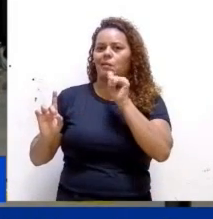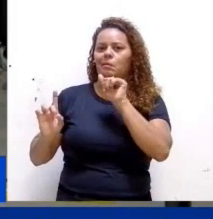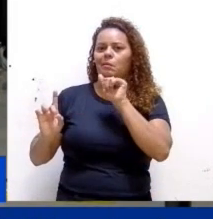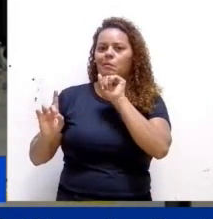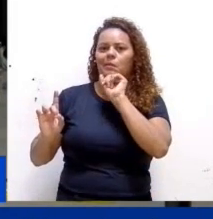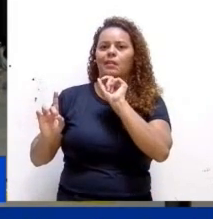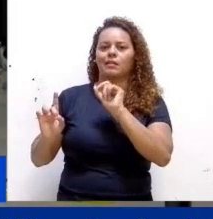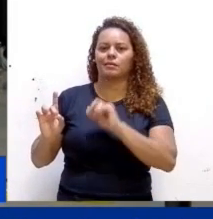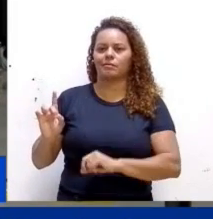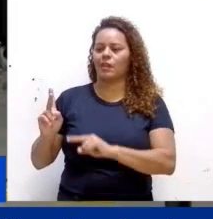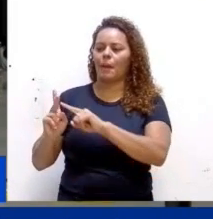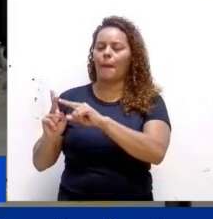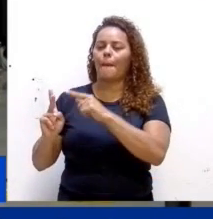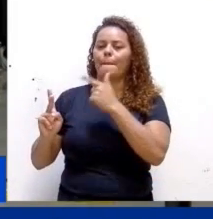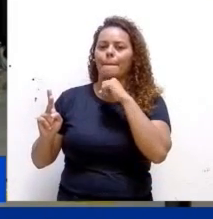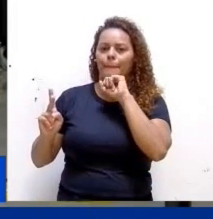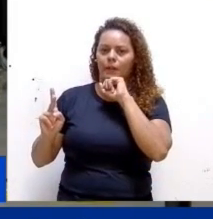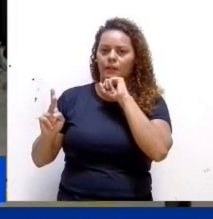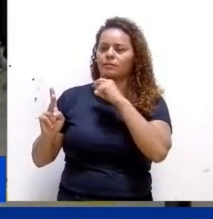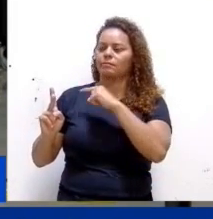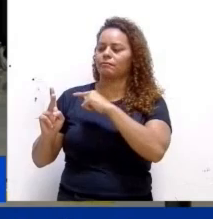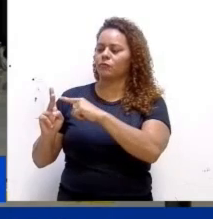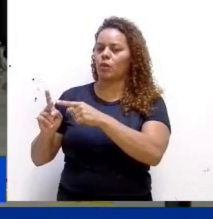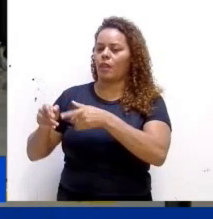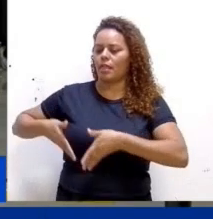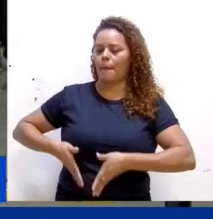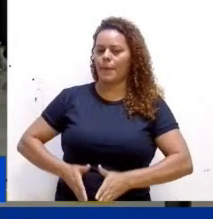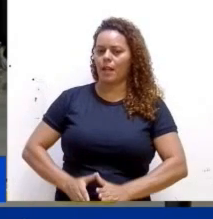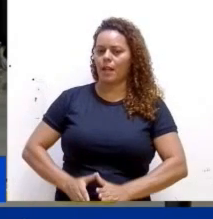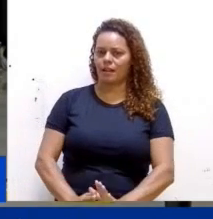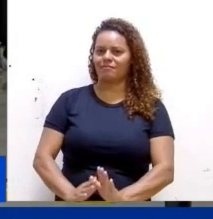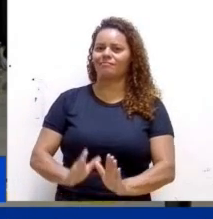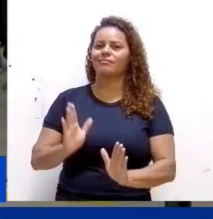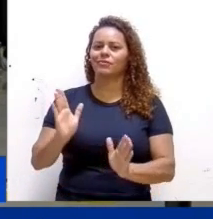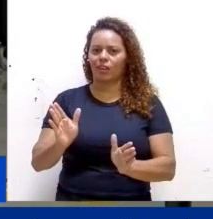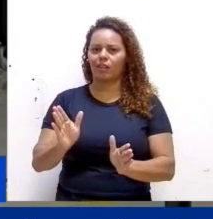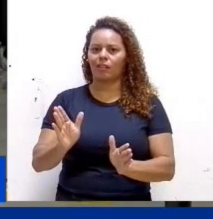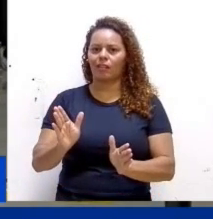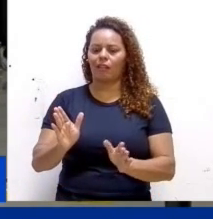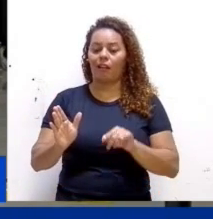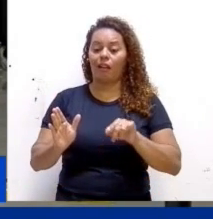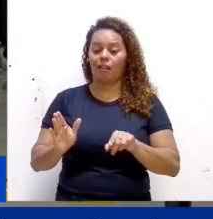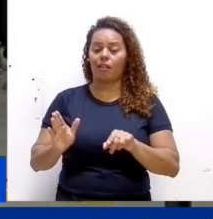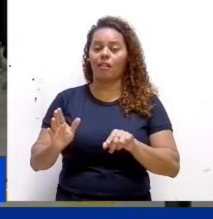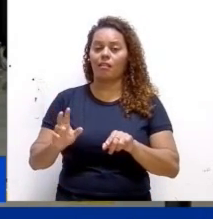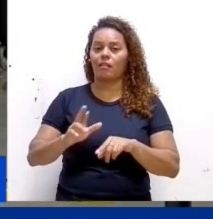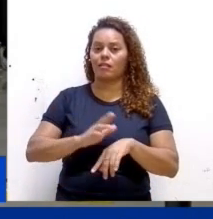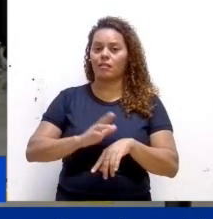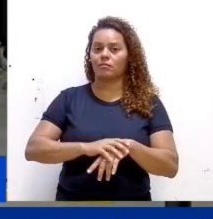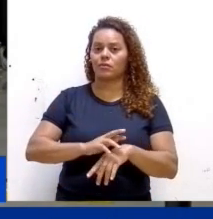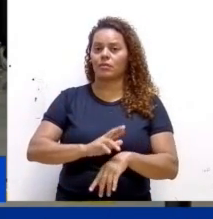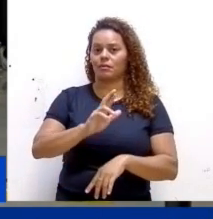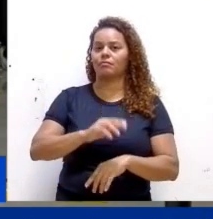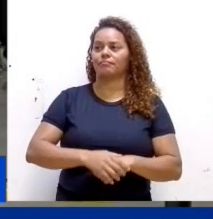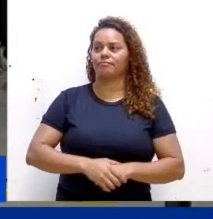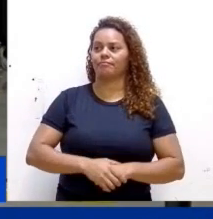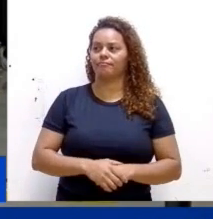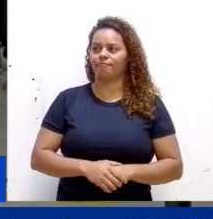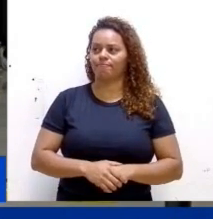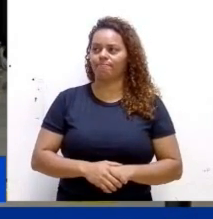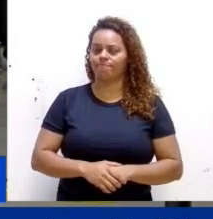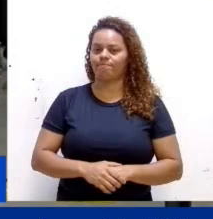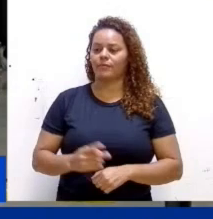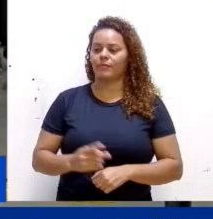Essa relação é protegida, é tutelada. E todo mundo tem direito ao estado de filiação. O doutor Nomand